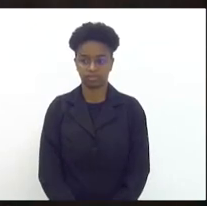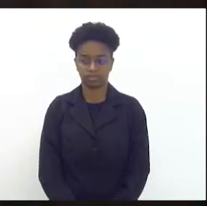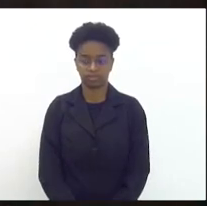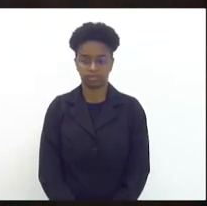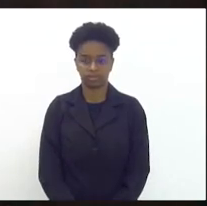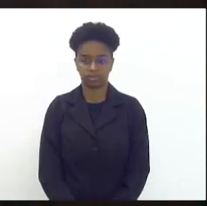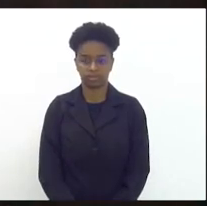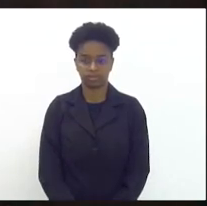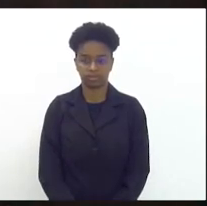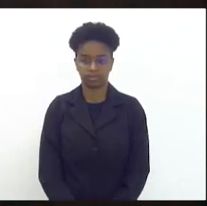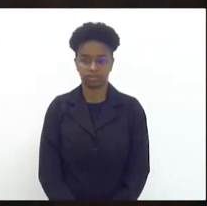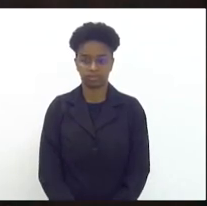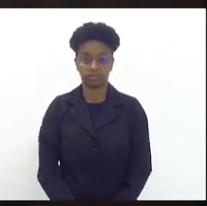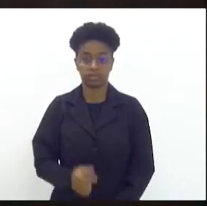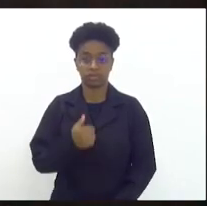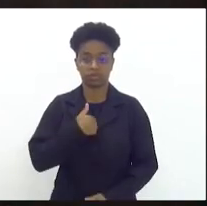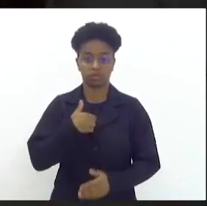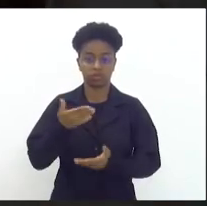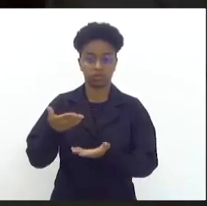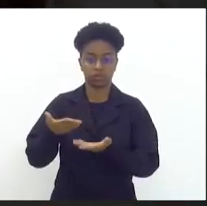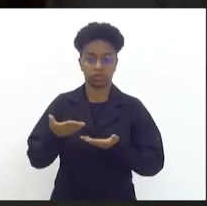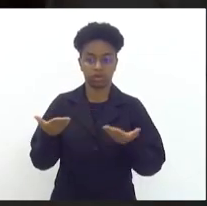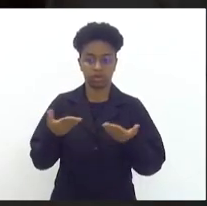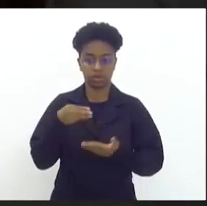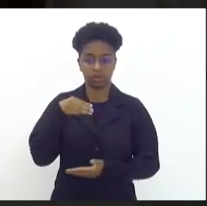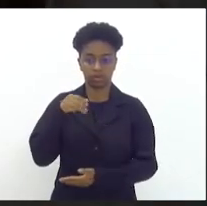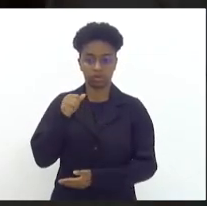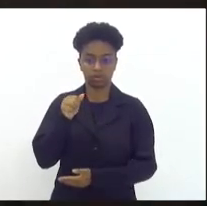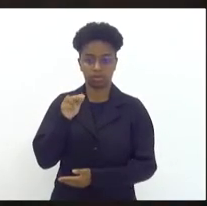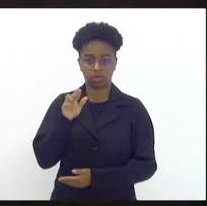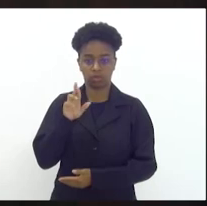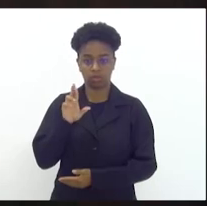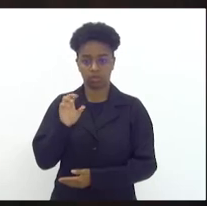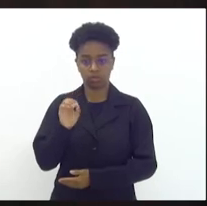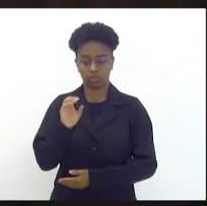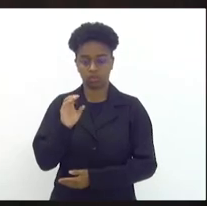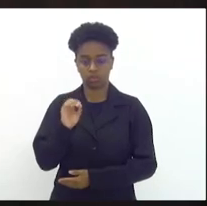eu passo a palavra para o Mauro Osório